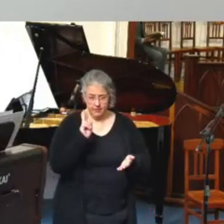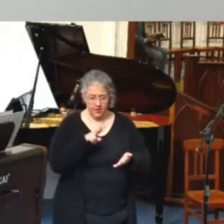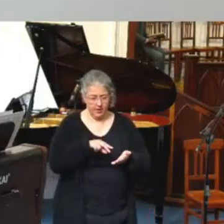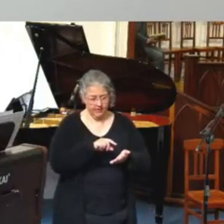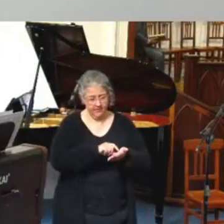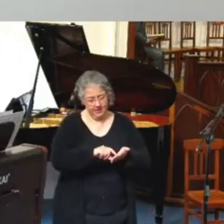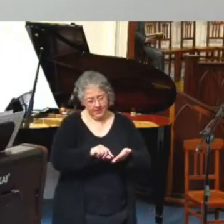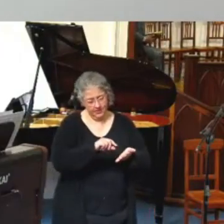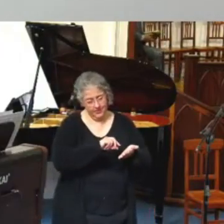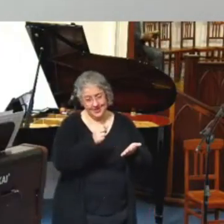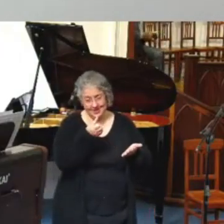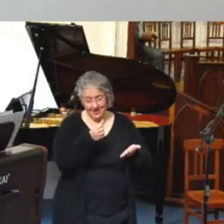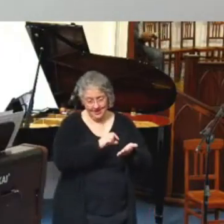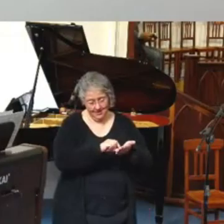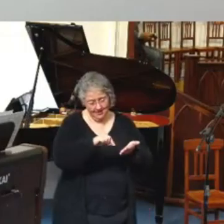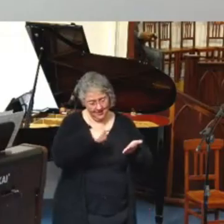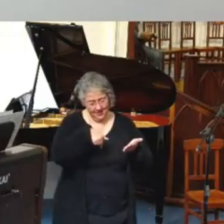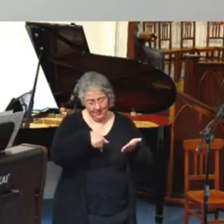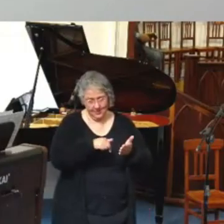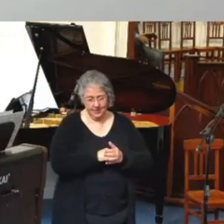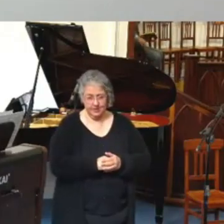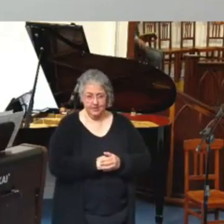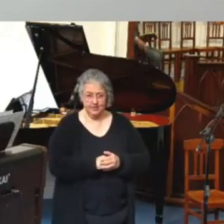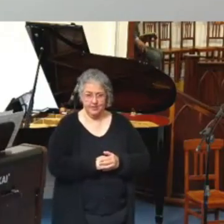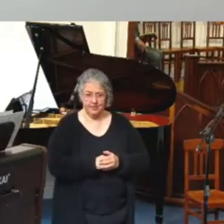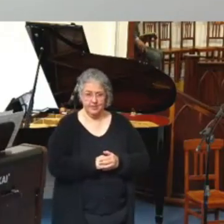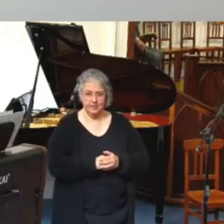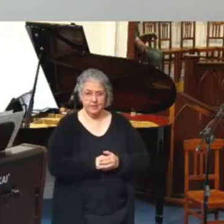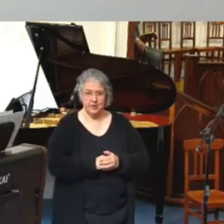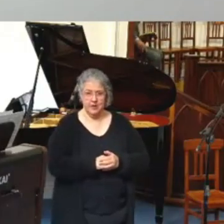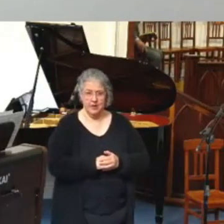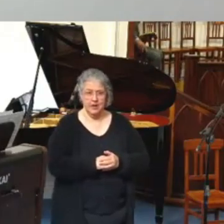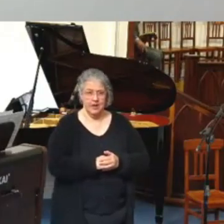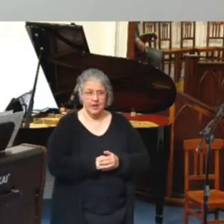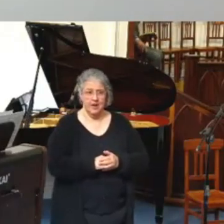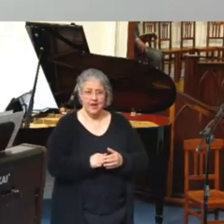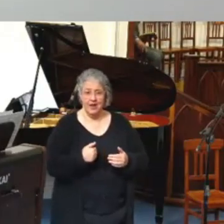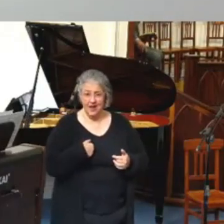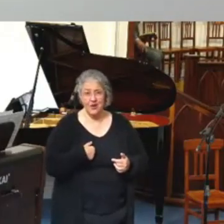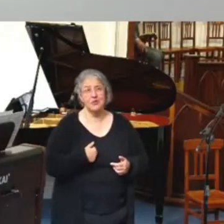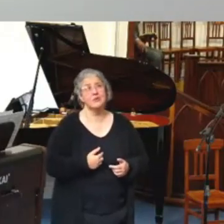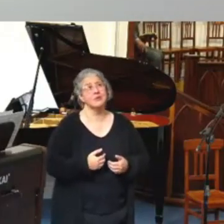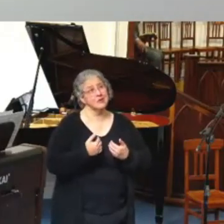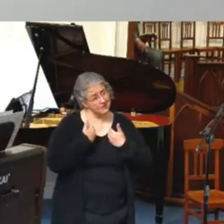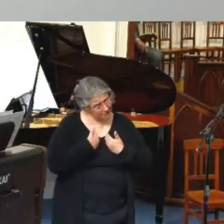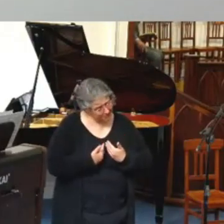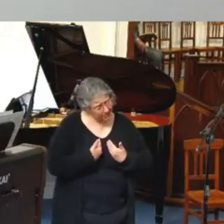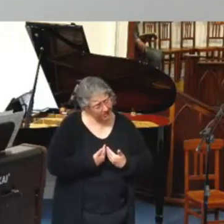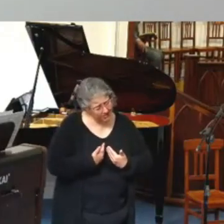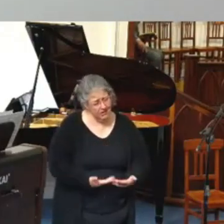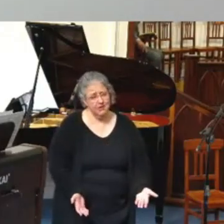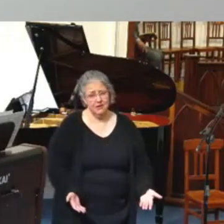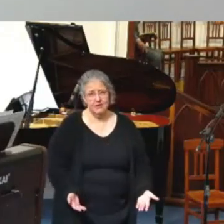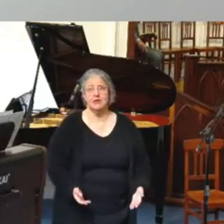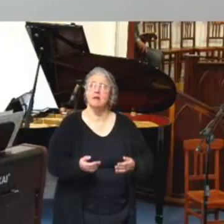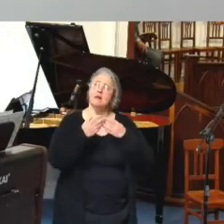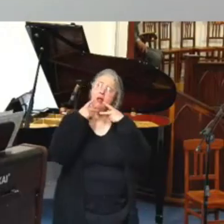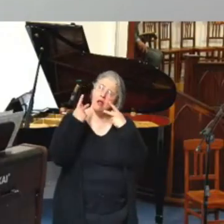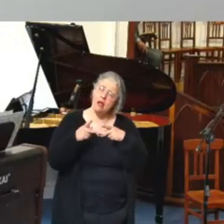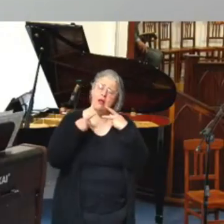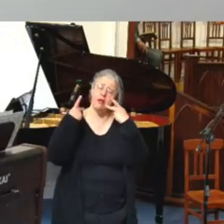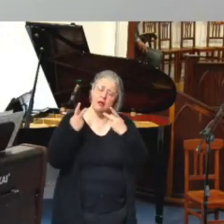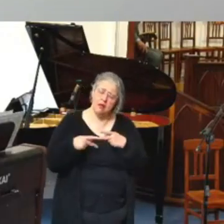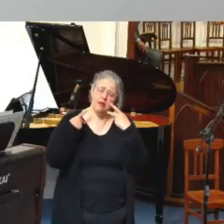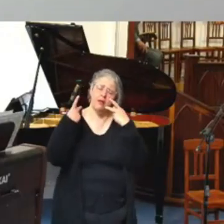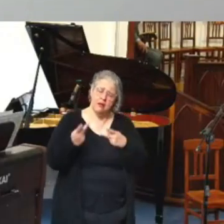e 7. Estou cansado de tanto gemer. Todas as noites